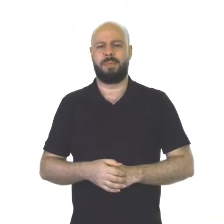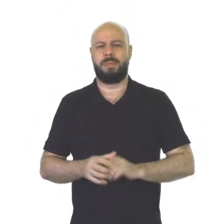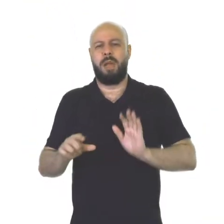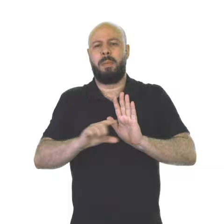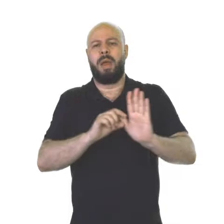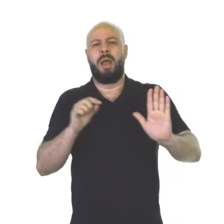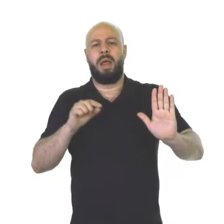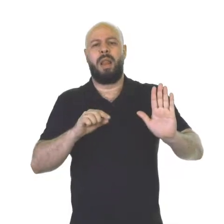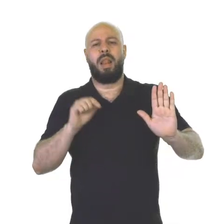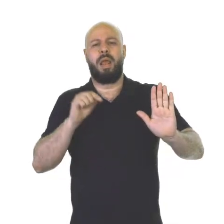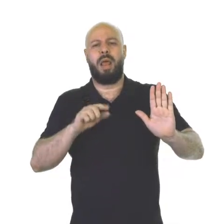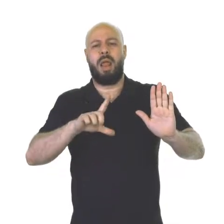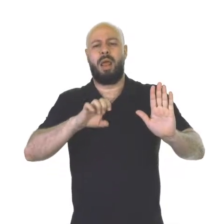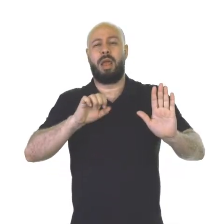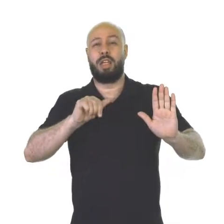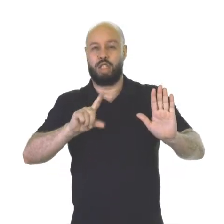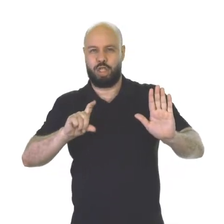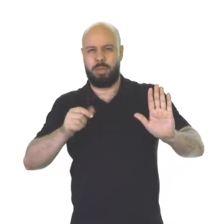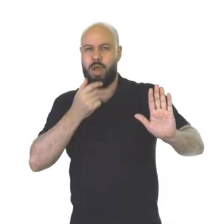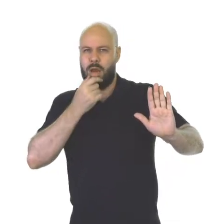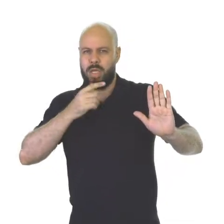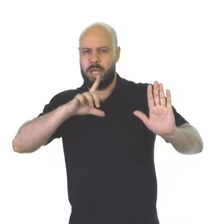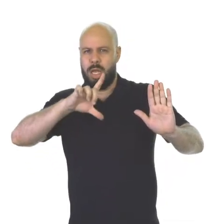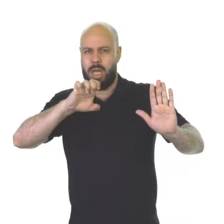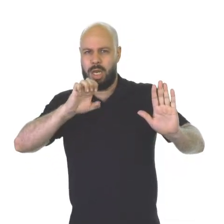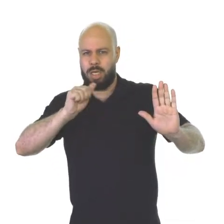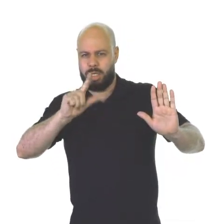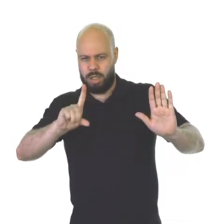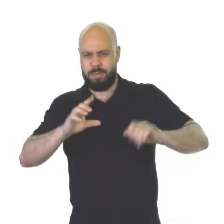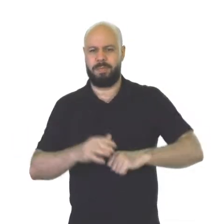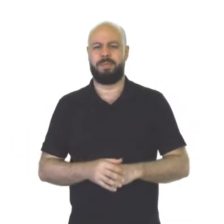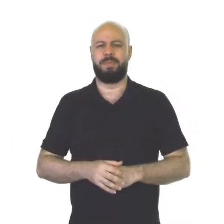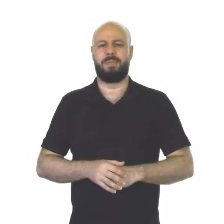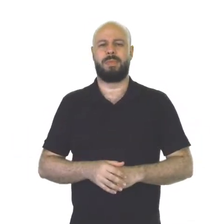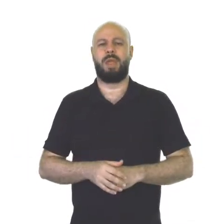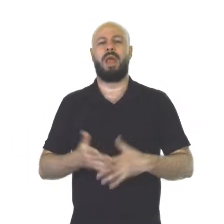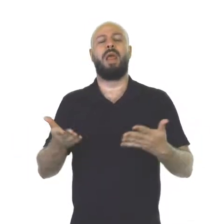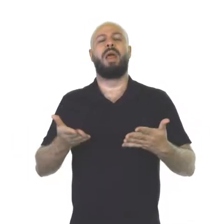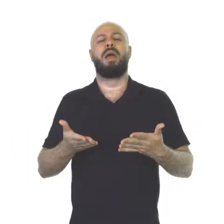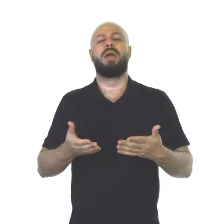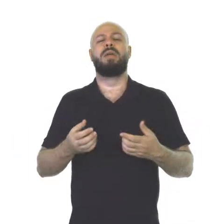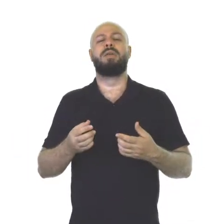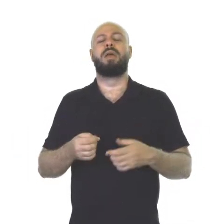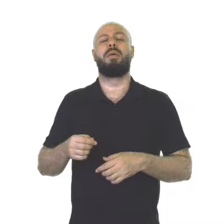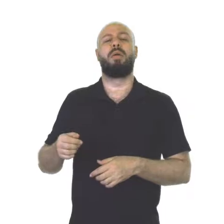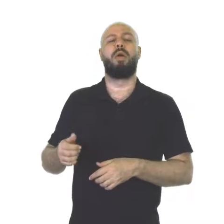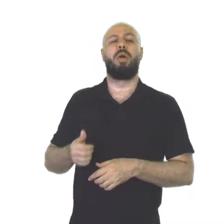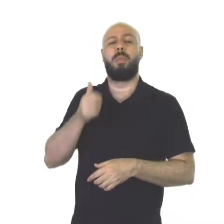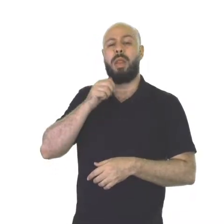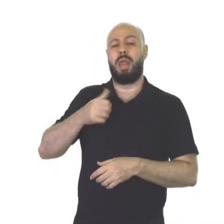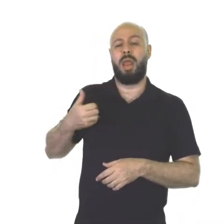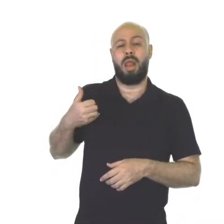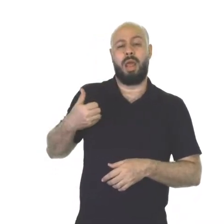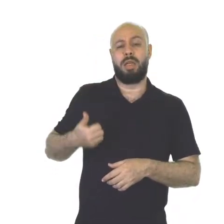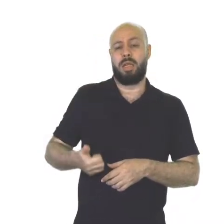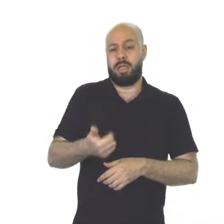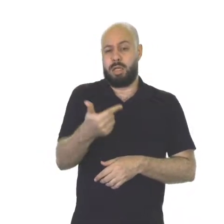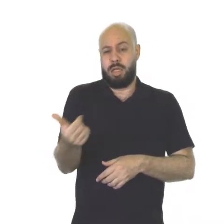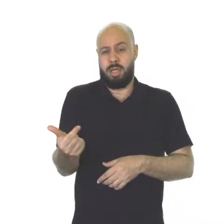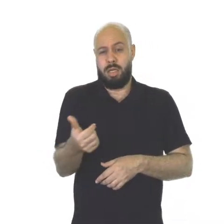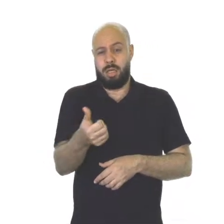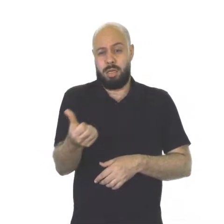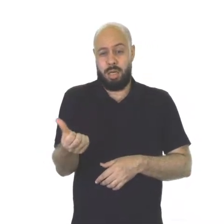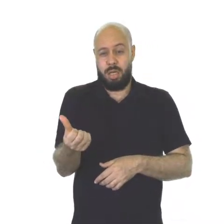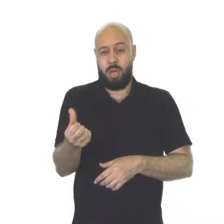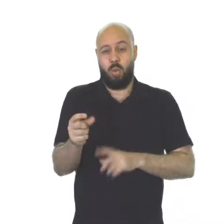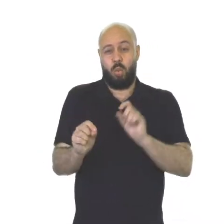né? A manchete do jornal, né, diz o seguinte: Girl of 16 holds